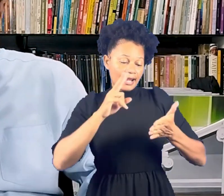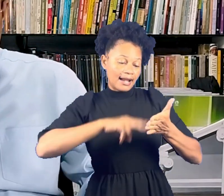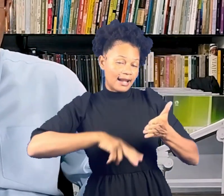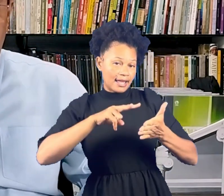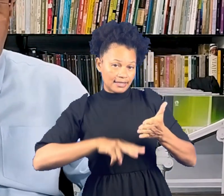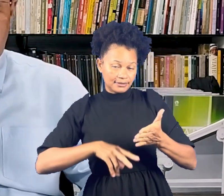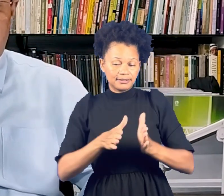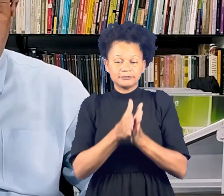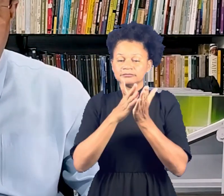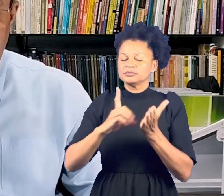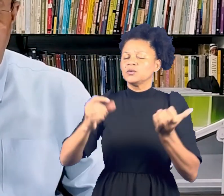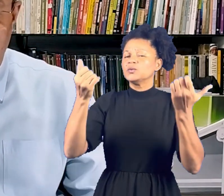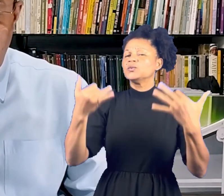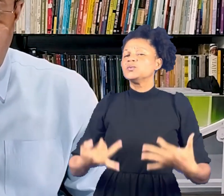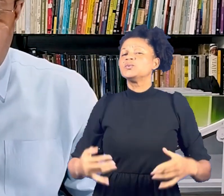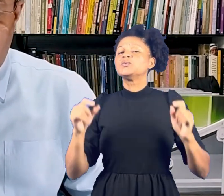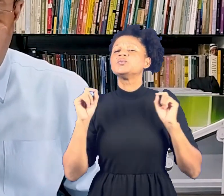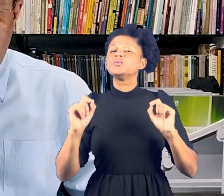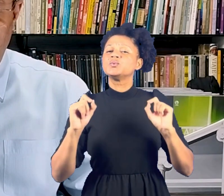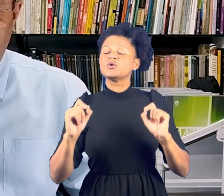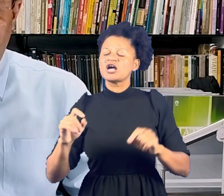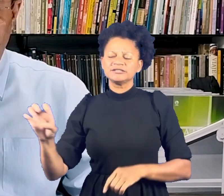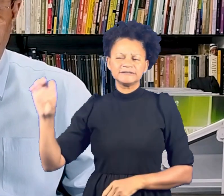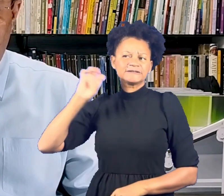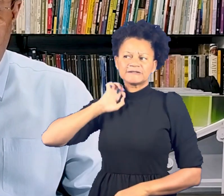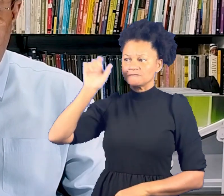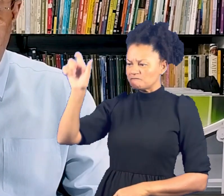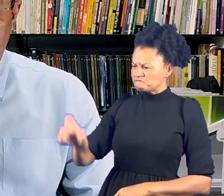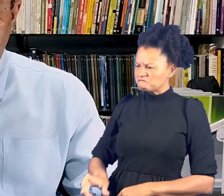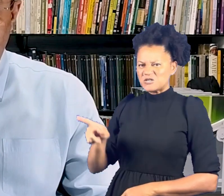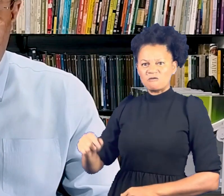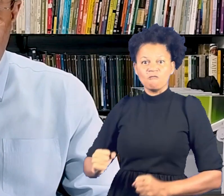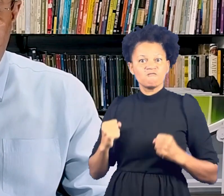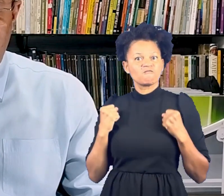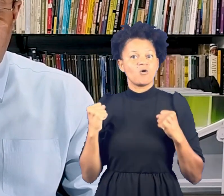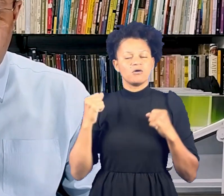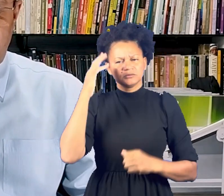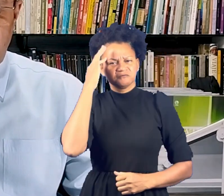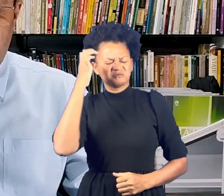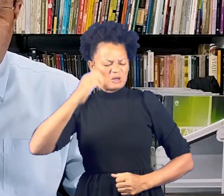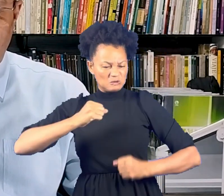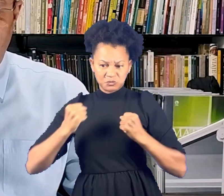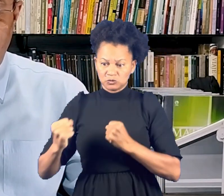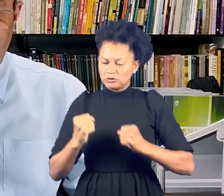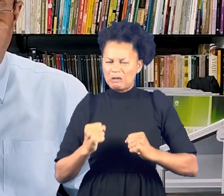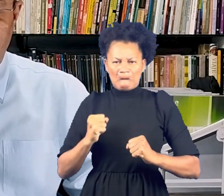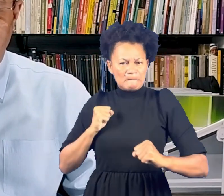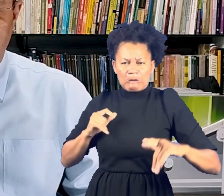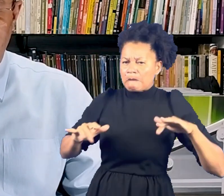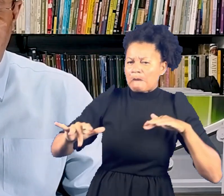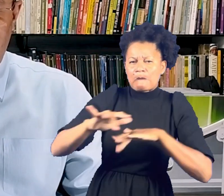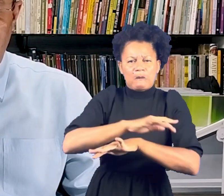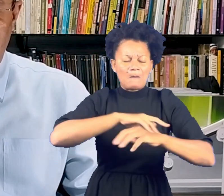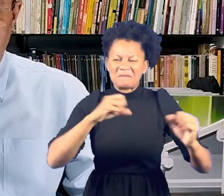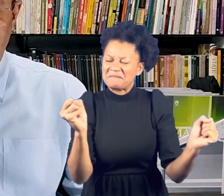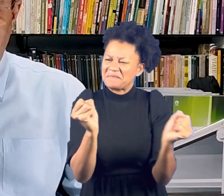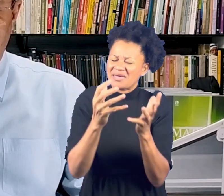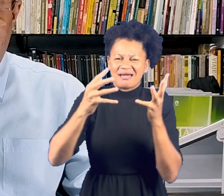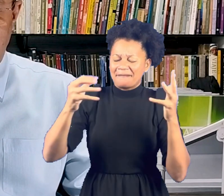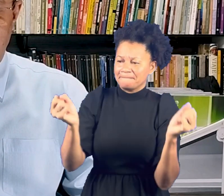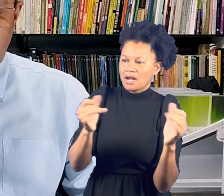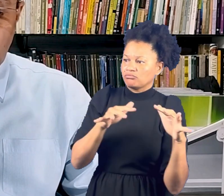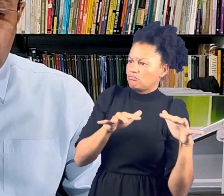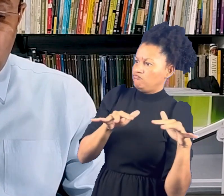leitura bíblica nos diz assim: Estevão, cheio de fé e de poder, fazia prodígios e